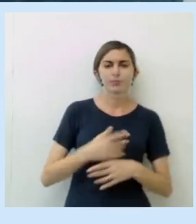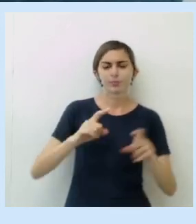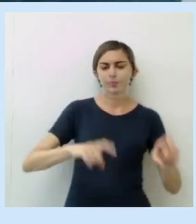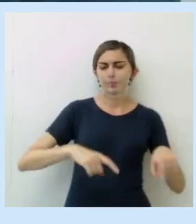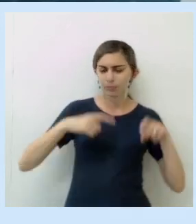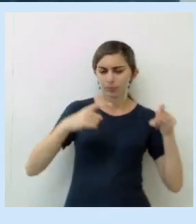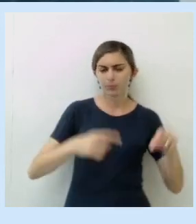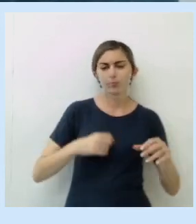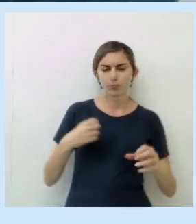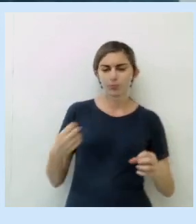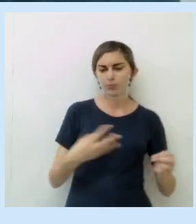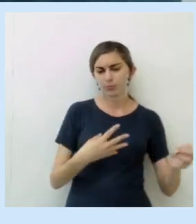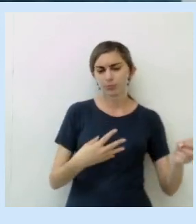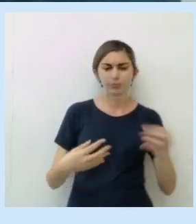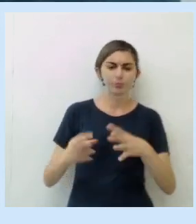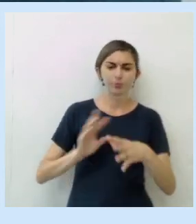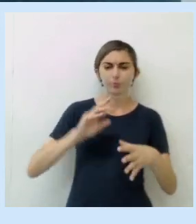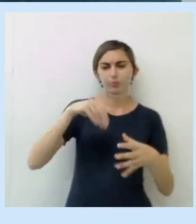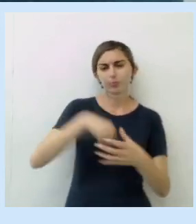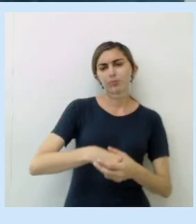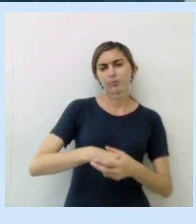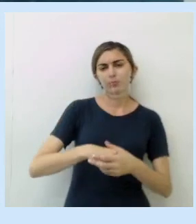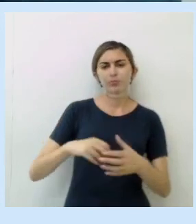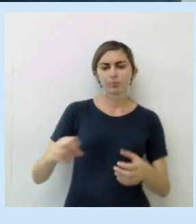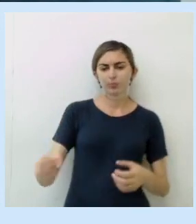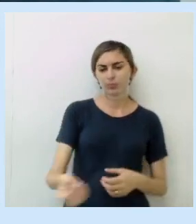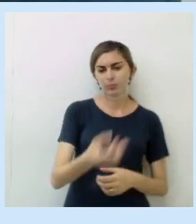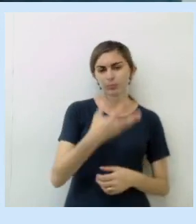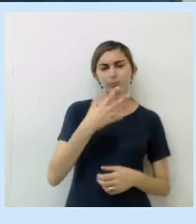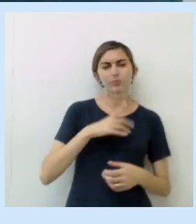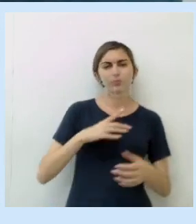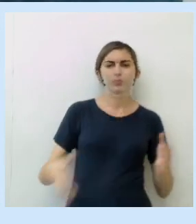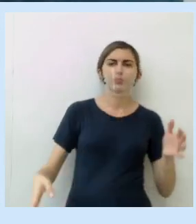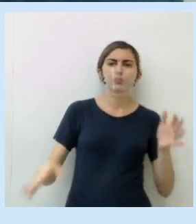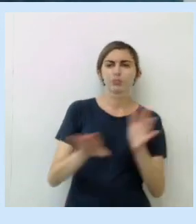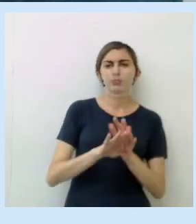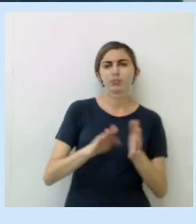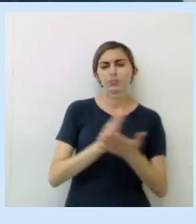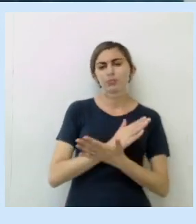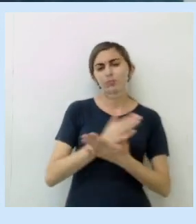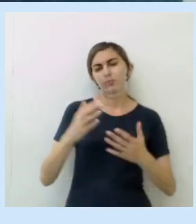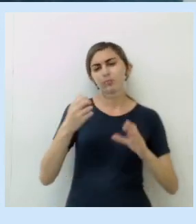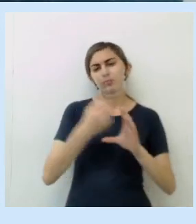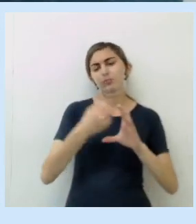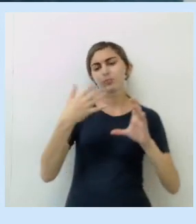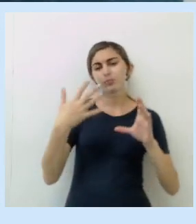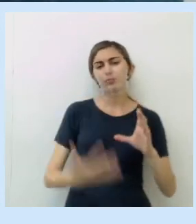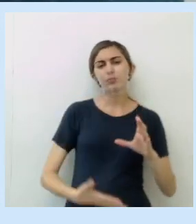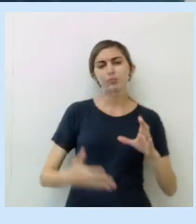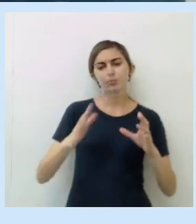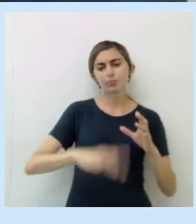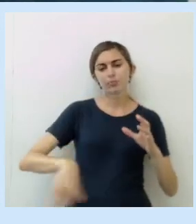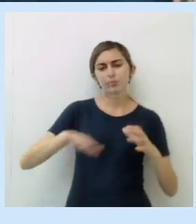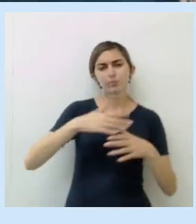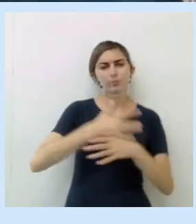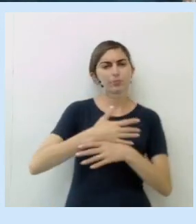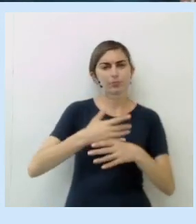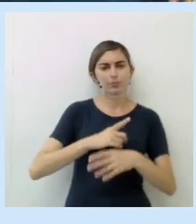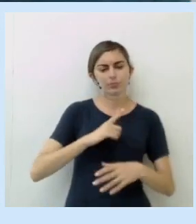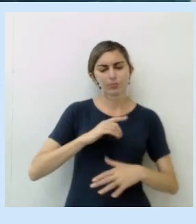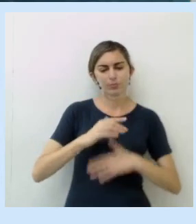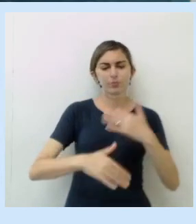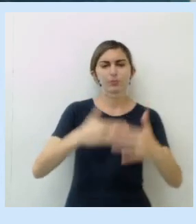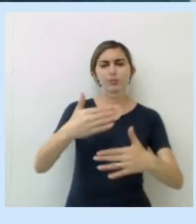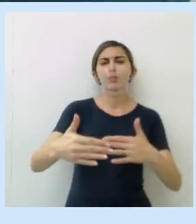rurais elas vão se modernizando e dentro dessa modernização vai chegar algumas características das áreas urbanas, tá? Então a gente tem um